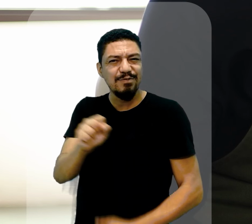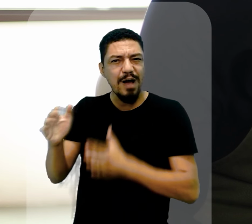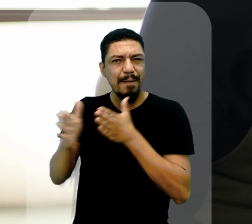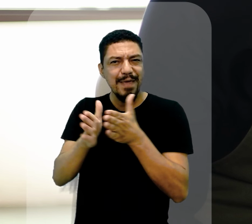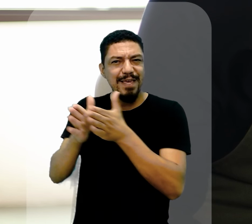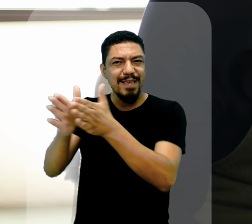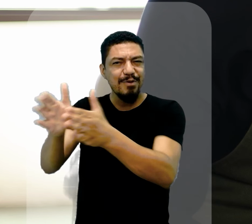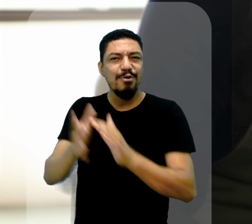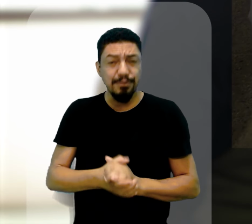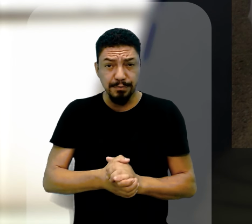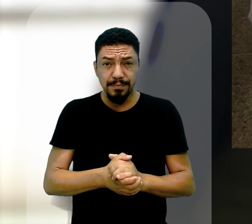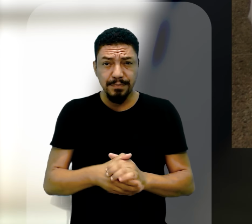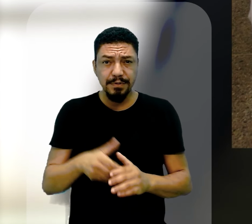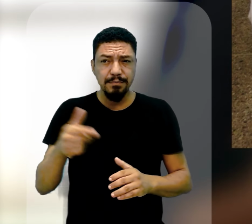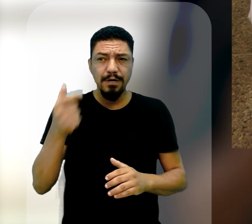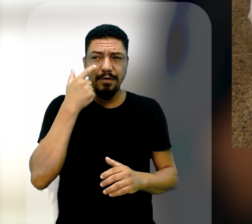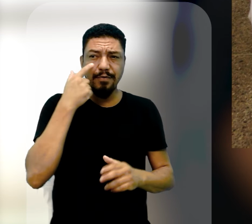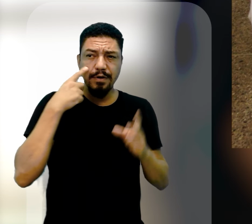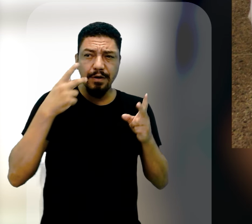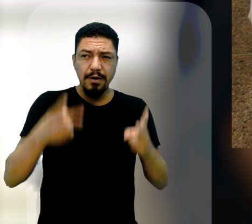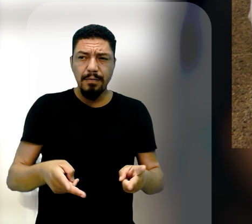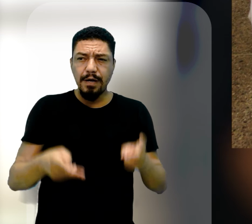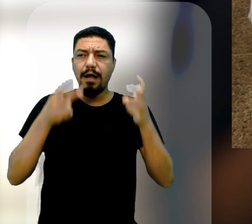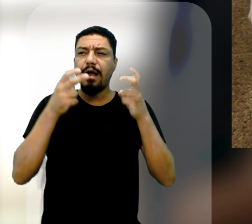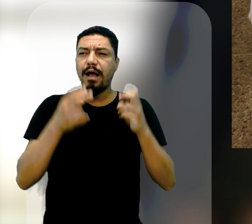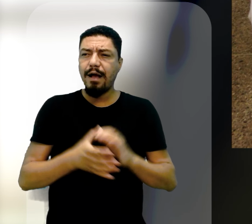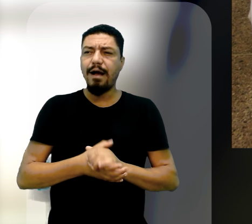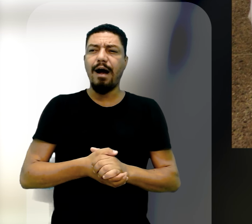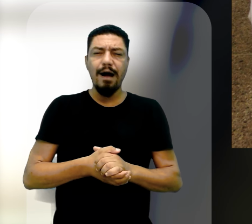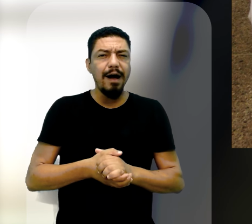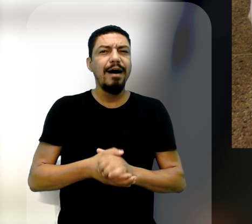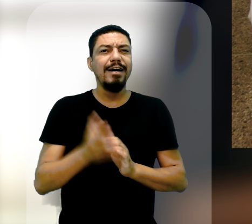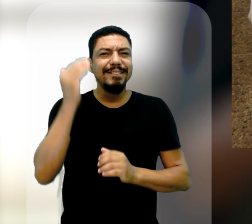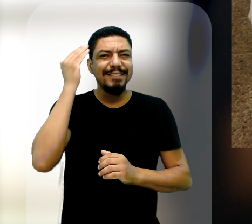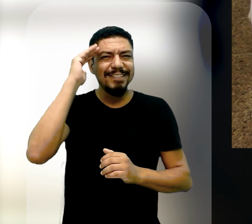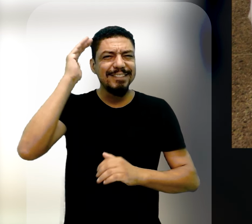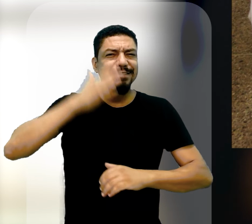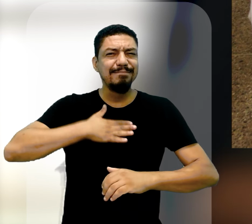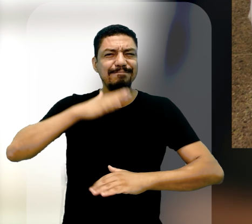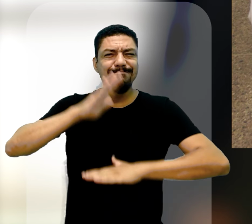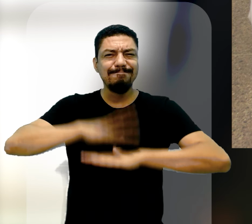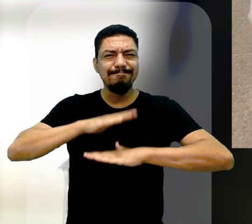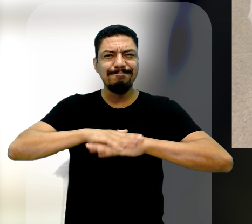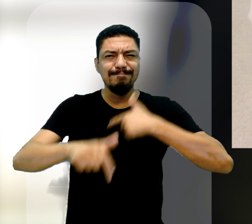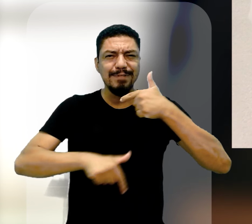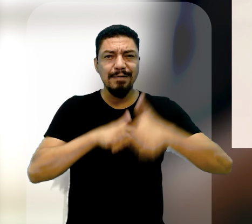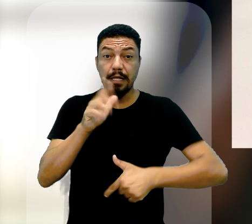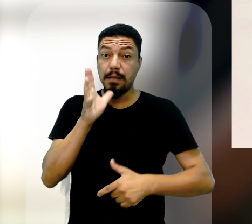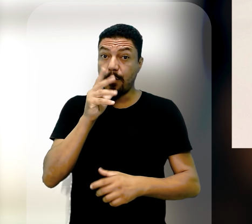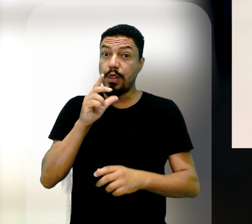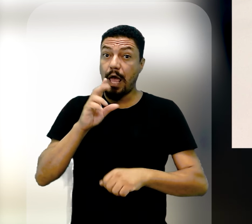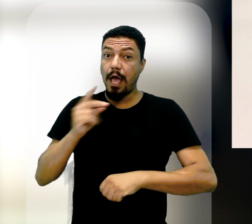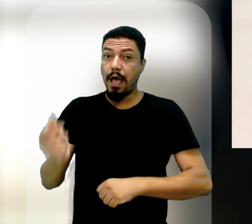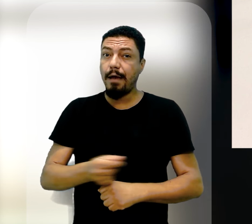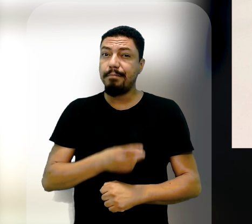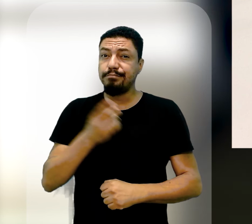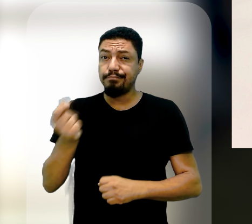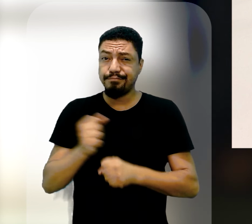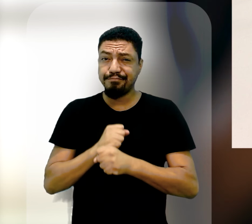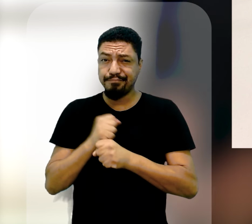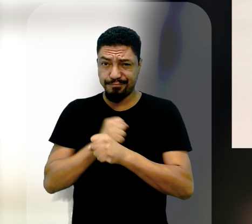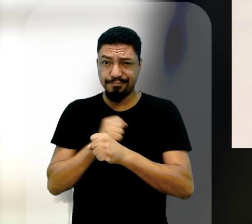quando eu não vejo mais, foi o ponto em que eu entendi o que eu estava fazendo, e demorou alguns anos, né? Esse entendimento vem aos